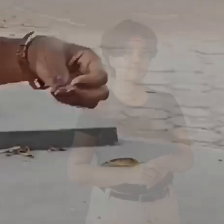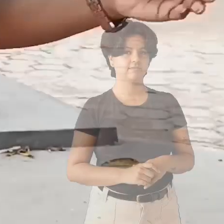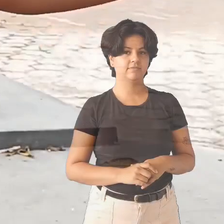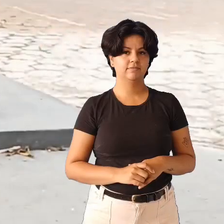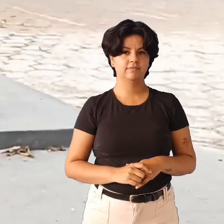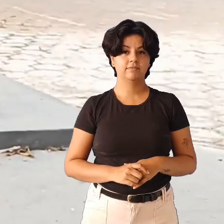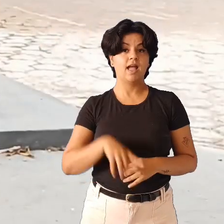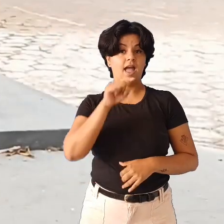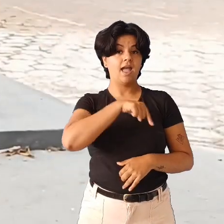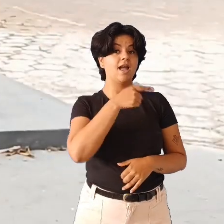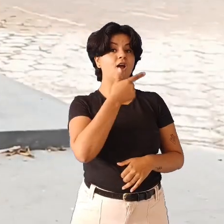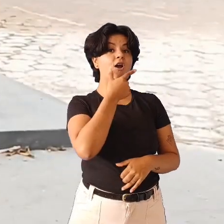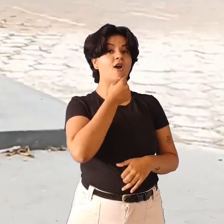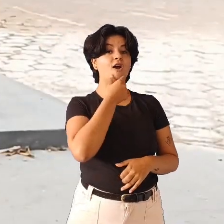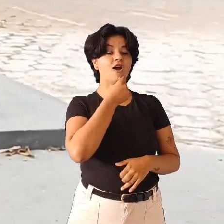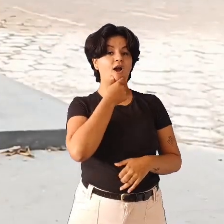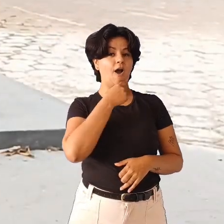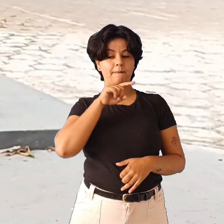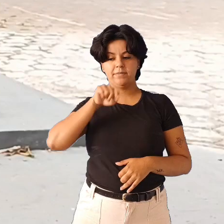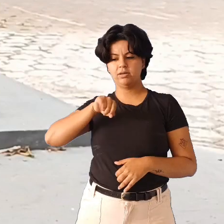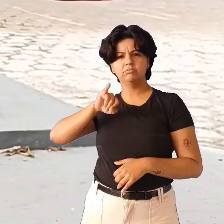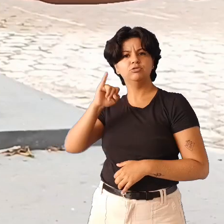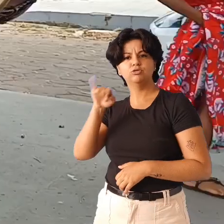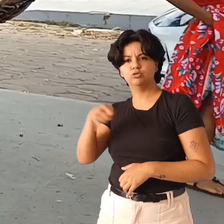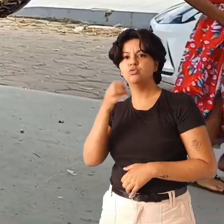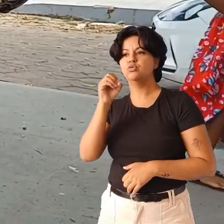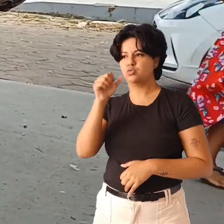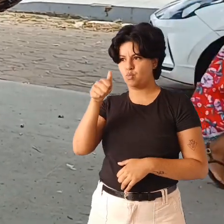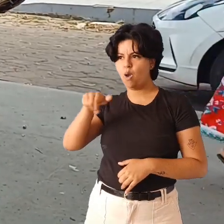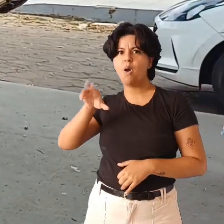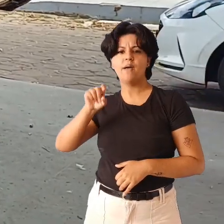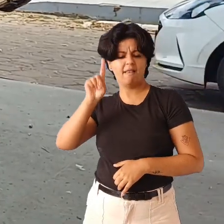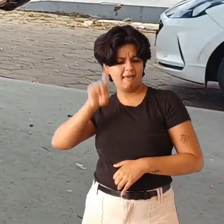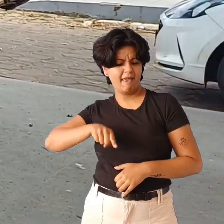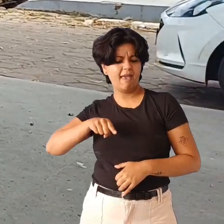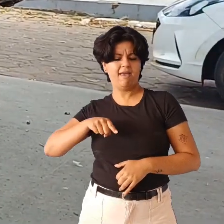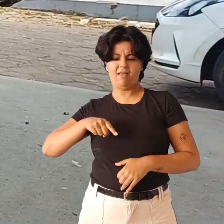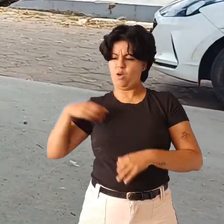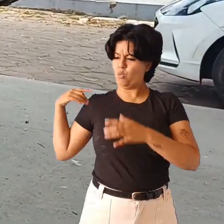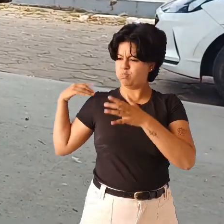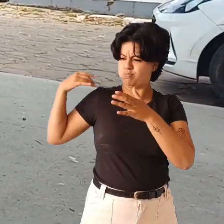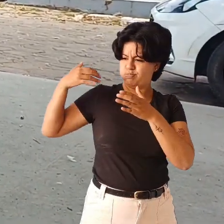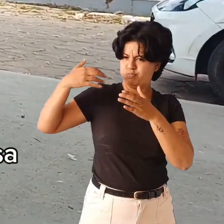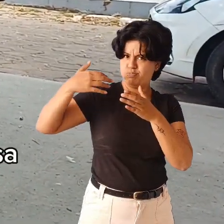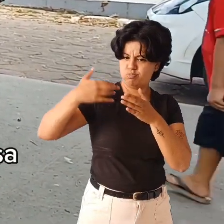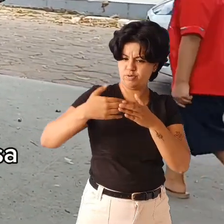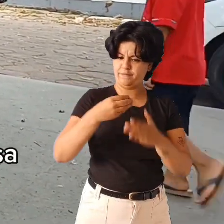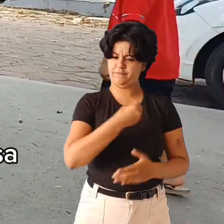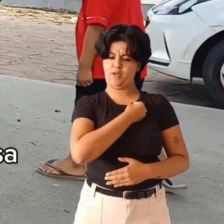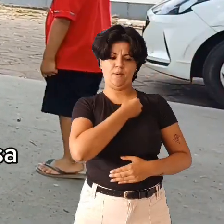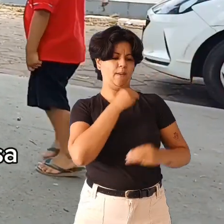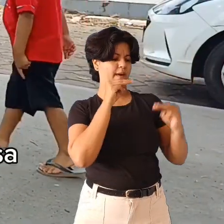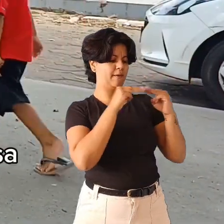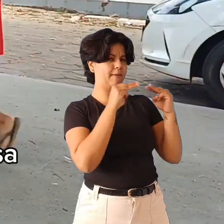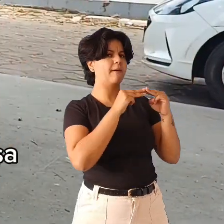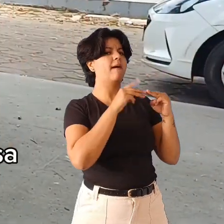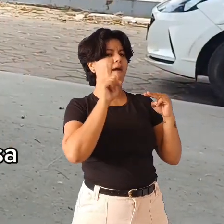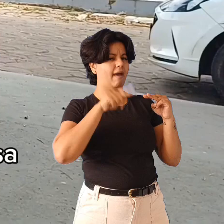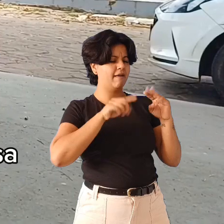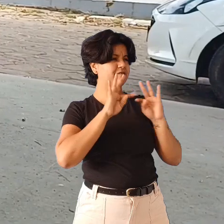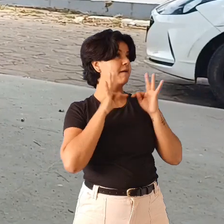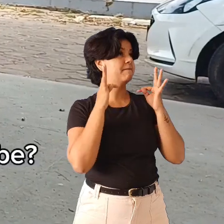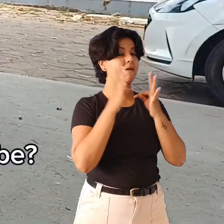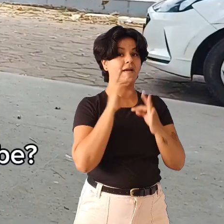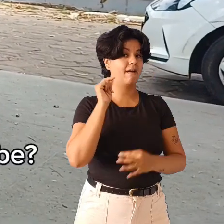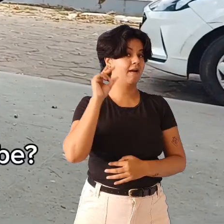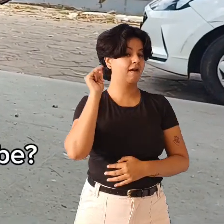Olha, por exemplo, essa criança aqui, eu dou exemplo do João, né? O João, ele é tradicionalmente mazaganão em 3 tempos, né? E o João, ele tem uma habilidade